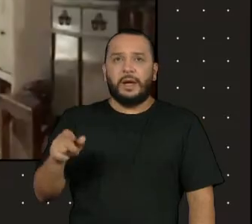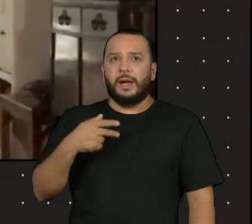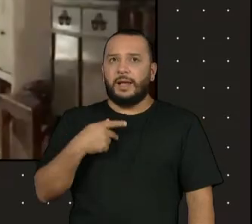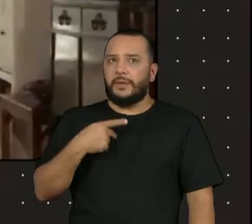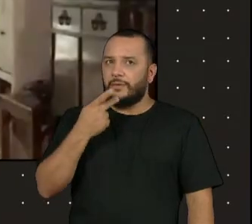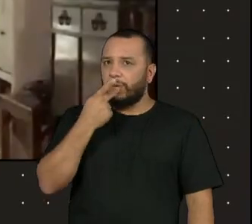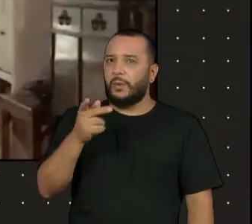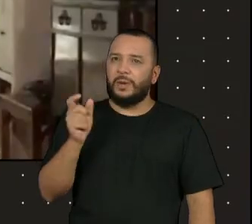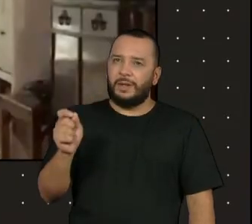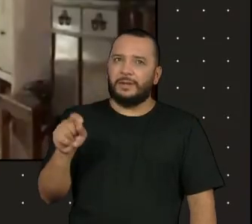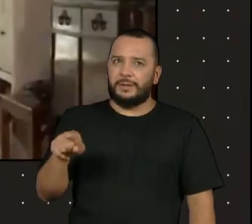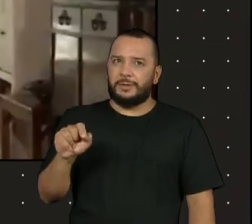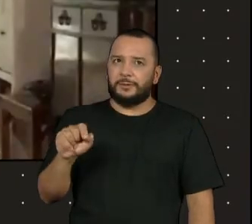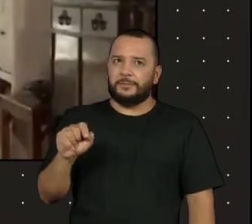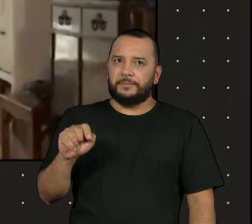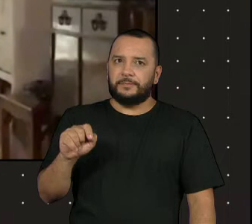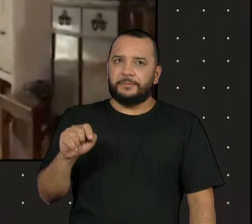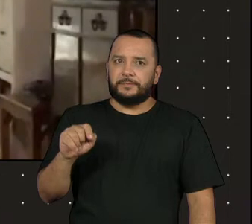colocou